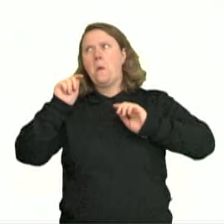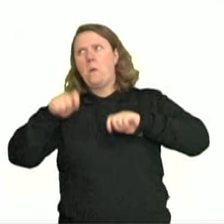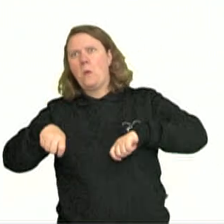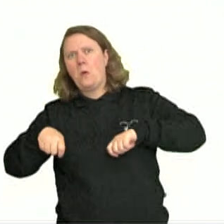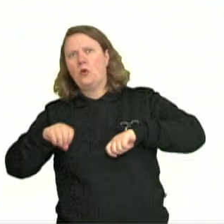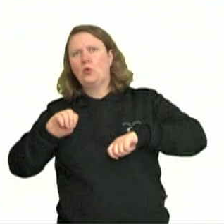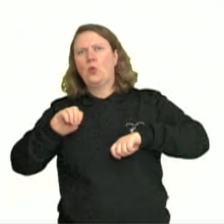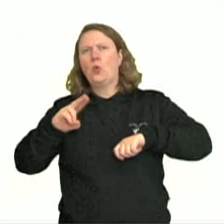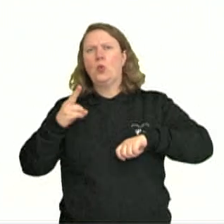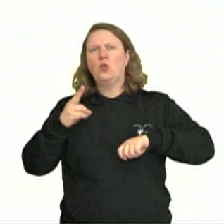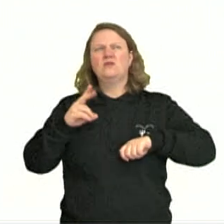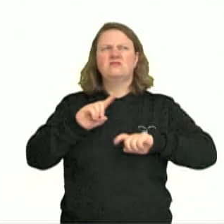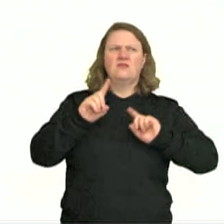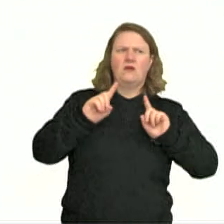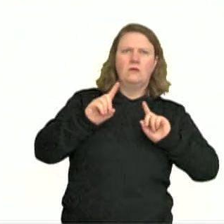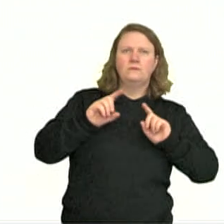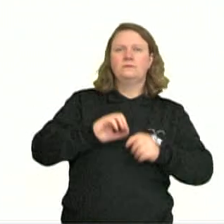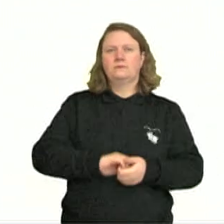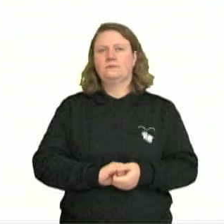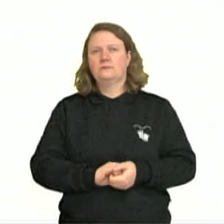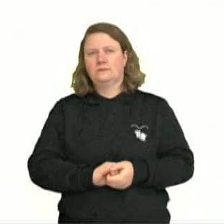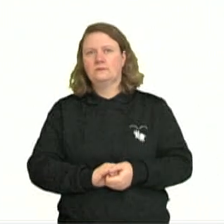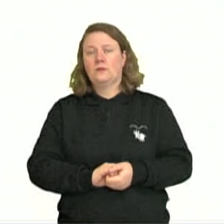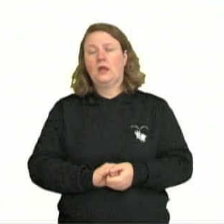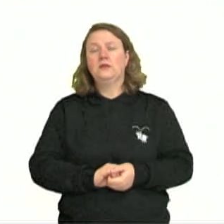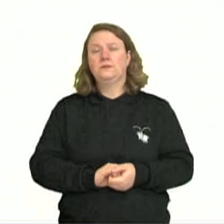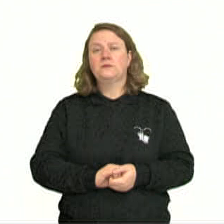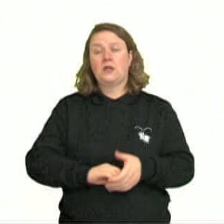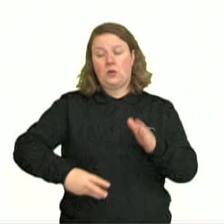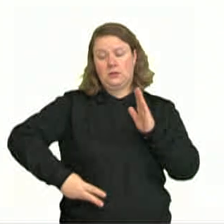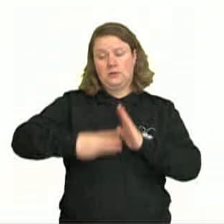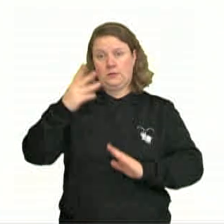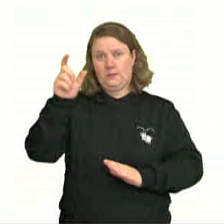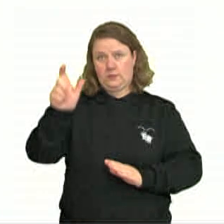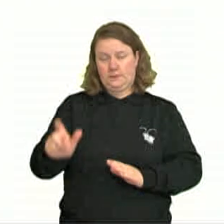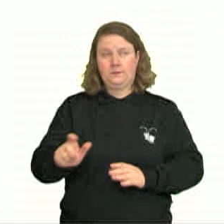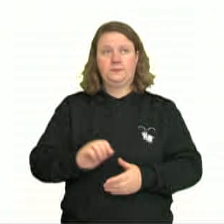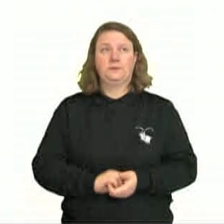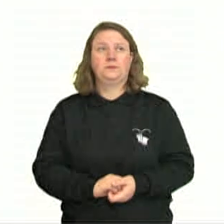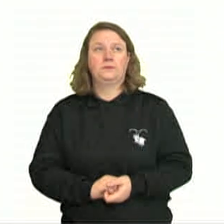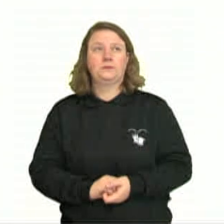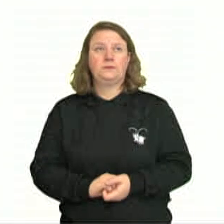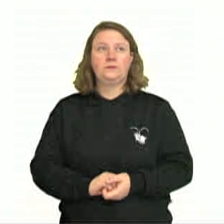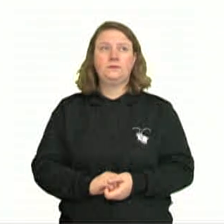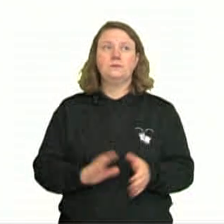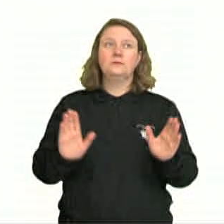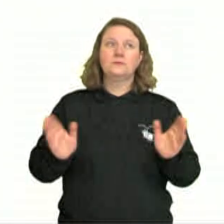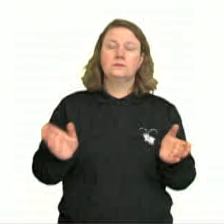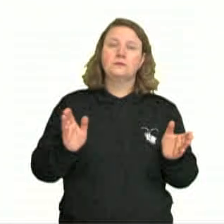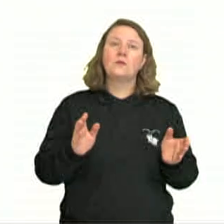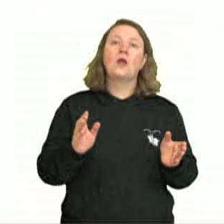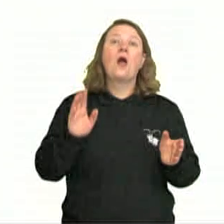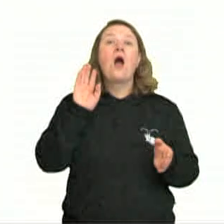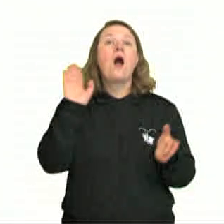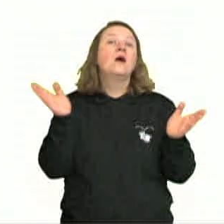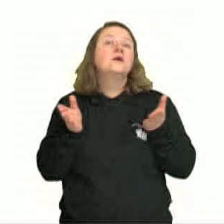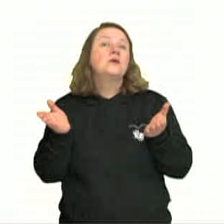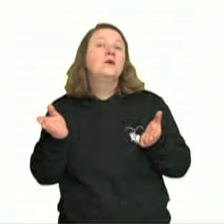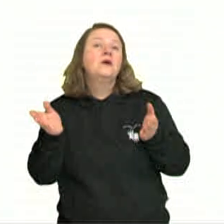nas biografias convencionais, feitas através da terceira pessoa. Pois bem, agora a gente vai